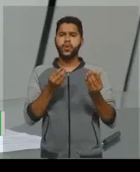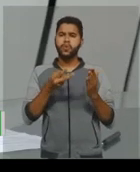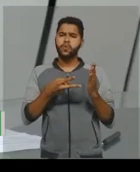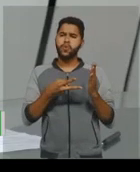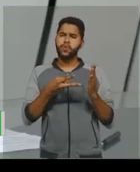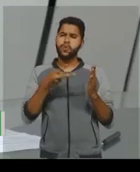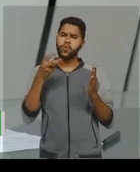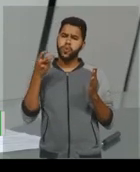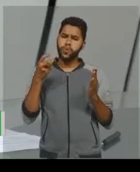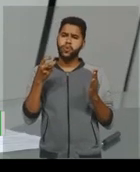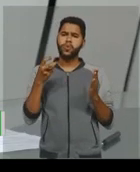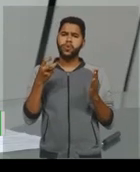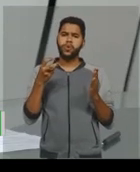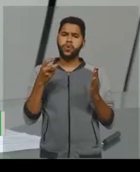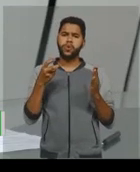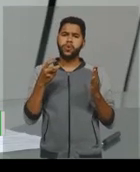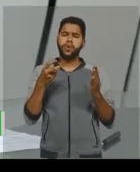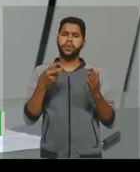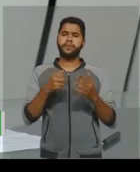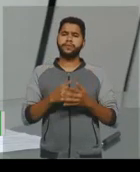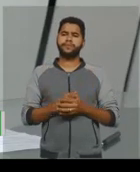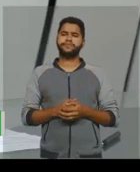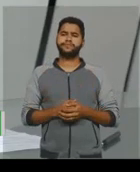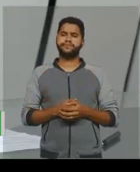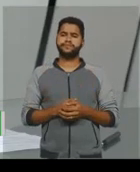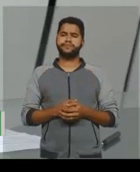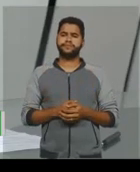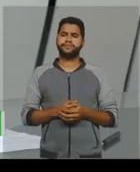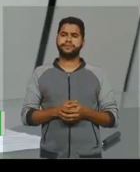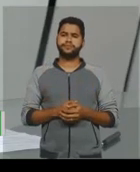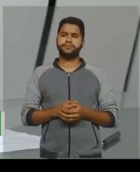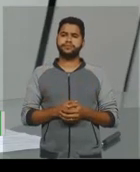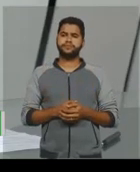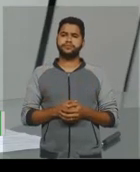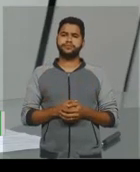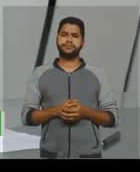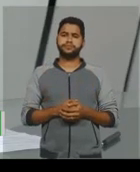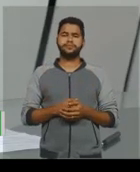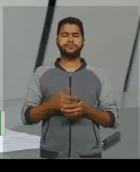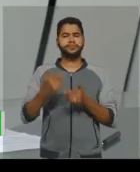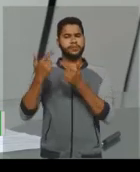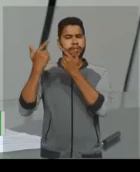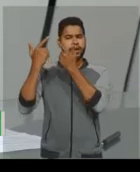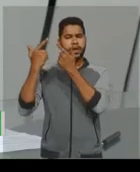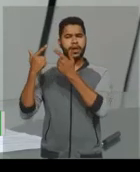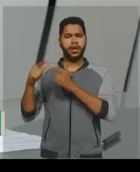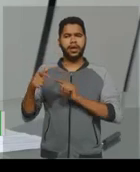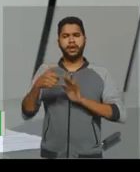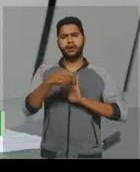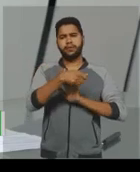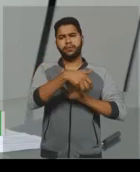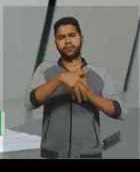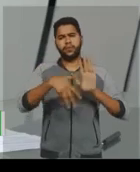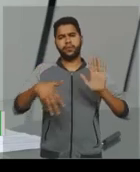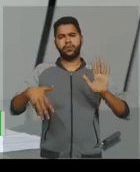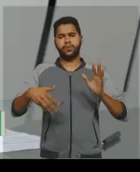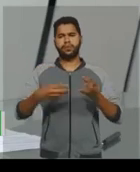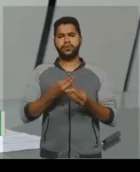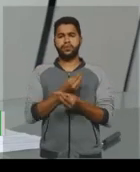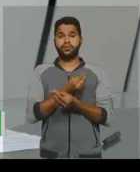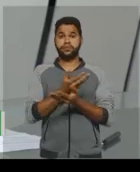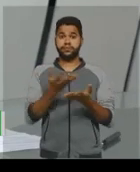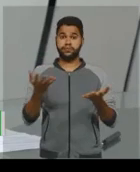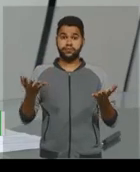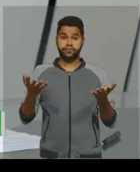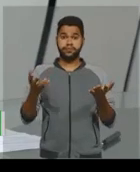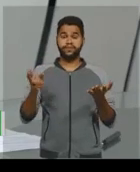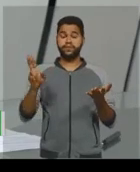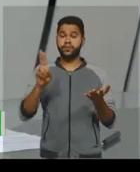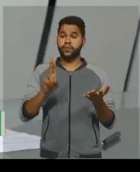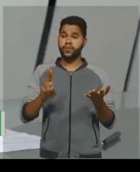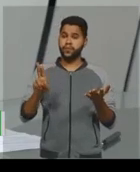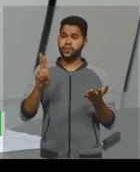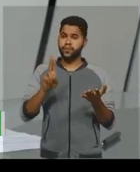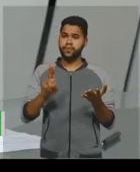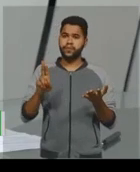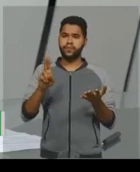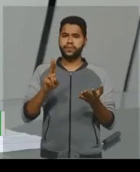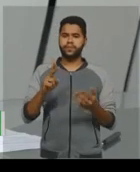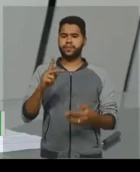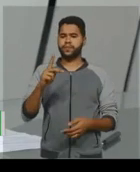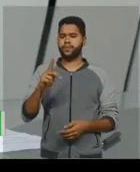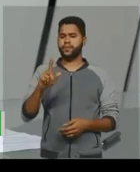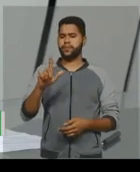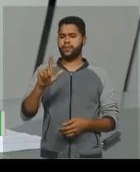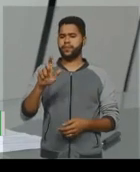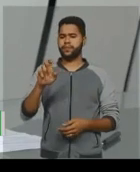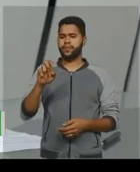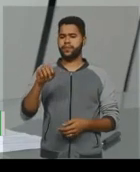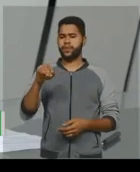interpretação entre linhas, as figuras de linguagem vão proporcionar isso. Então, se você usar um pleonasmo, se